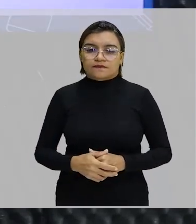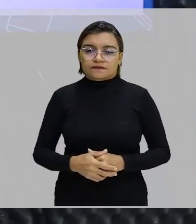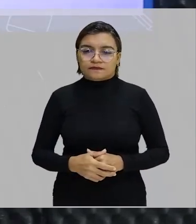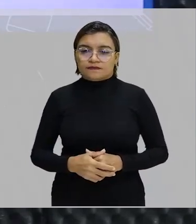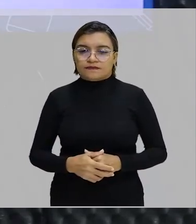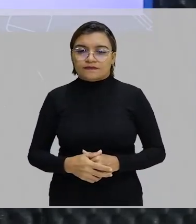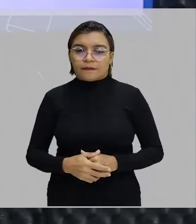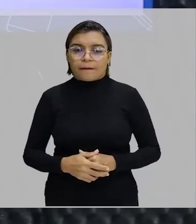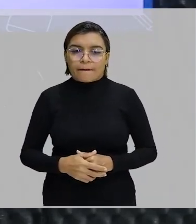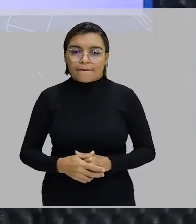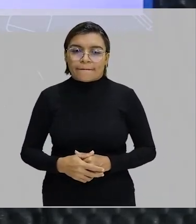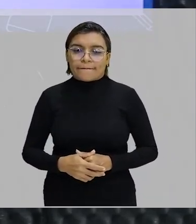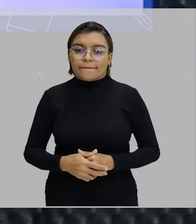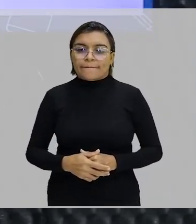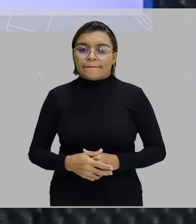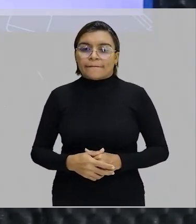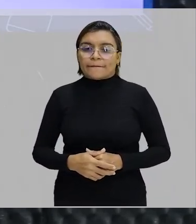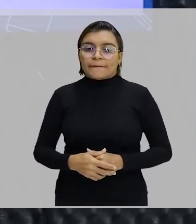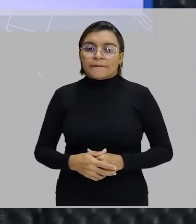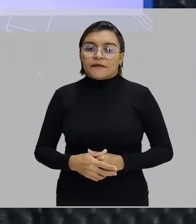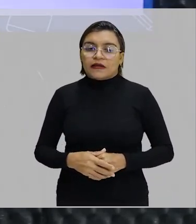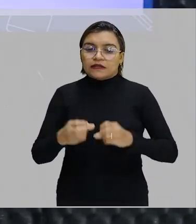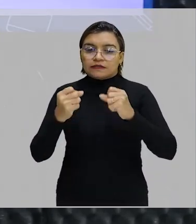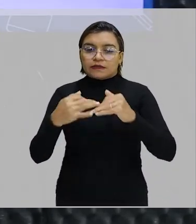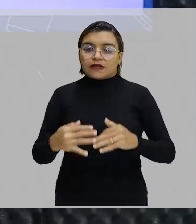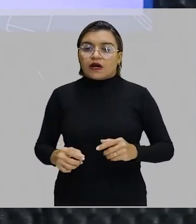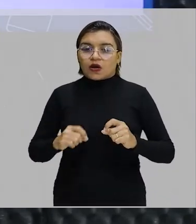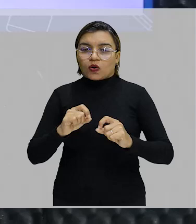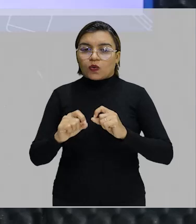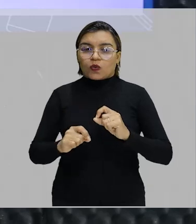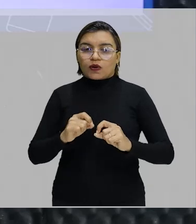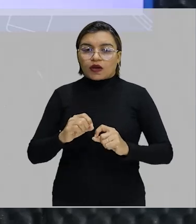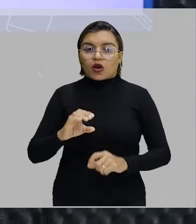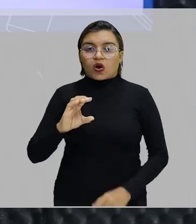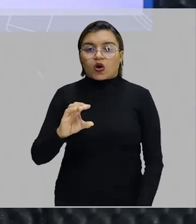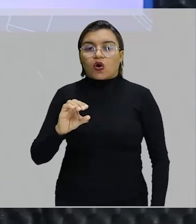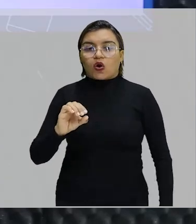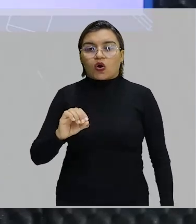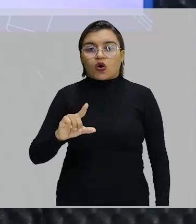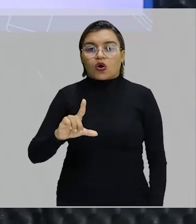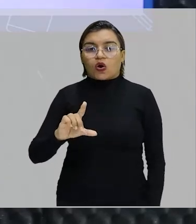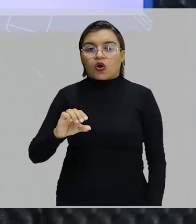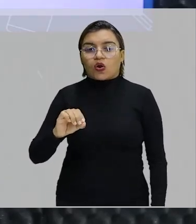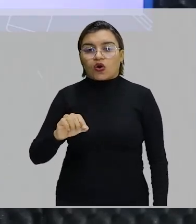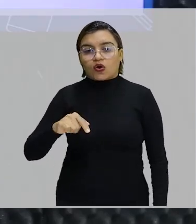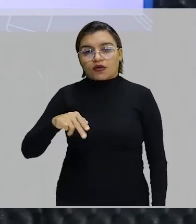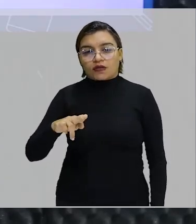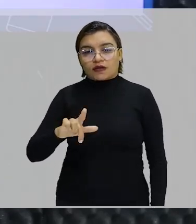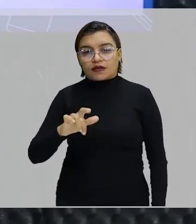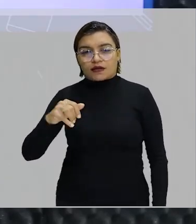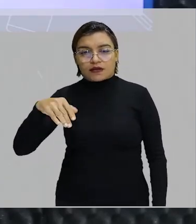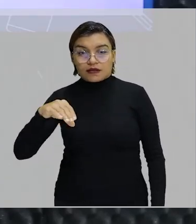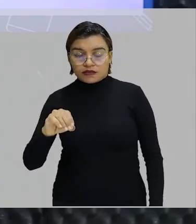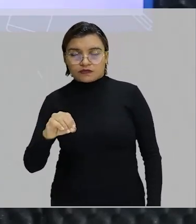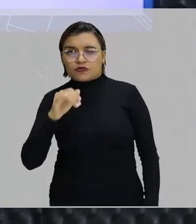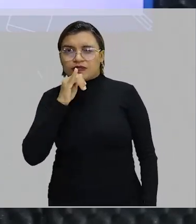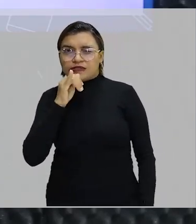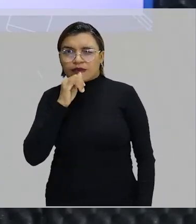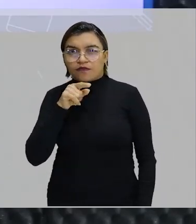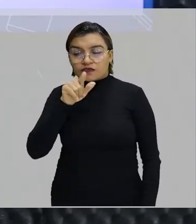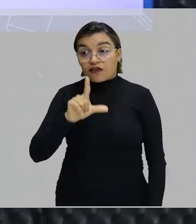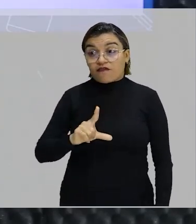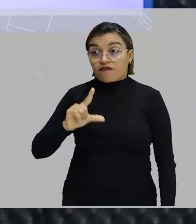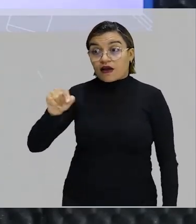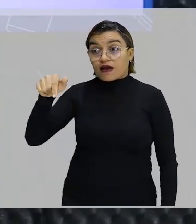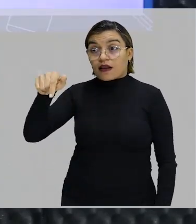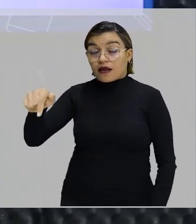aumentativo de neném. Então, olha só, vamos falar de coloquialismo. Então, assim, no dia a dia, como eu disse, se você for a uma padaria ou qualquer